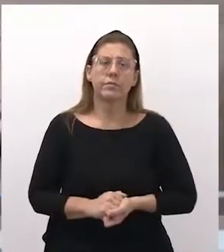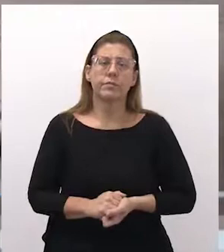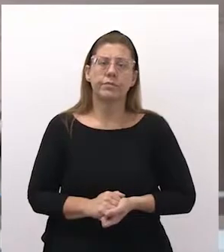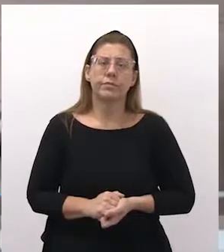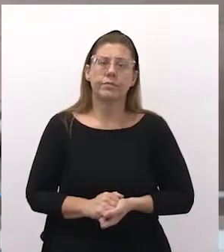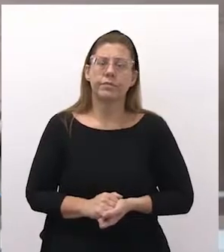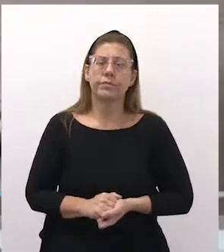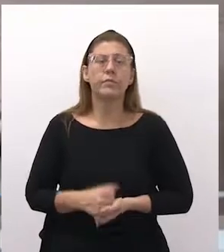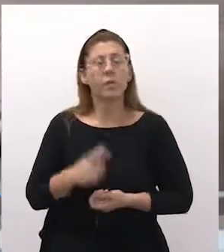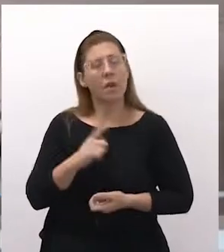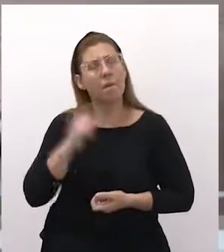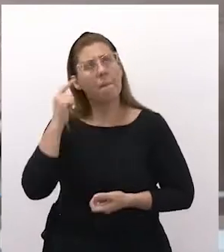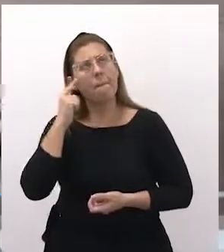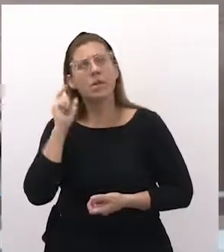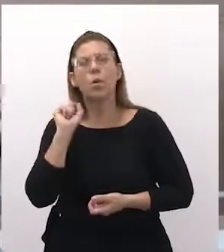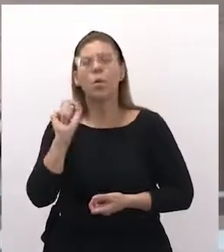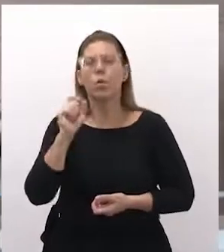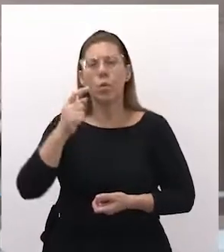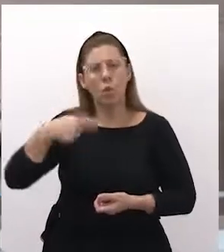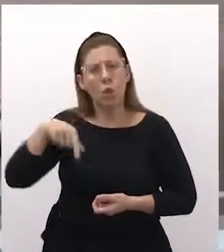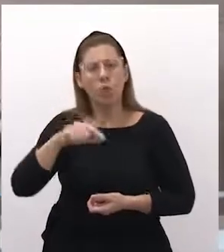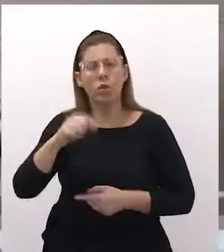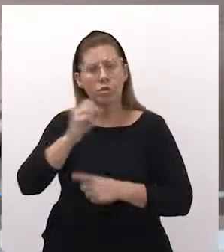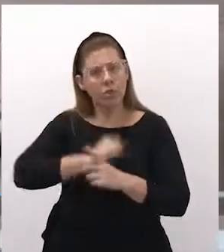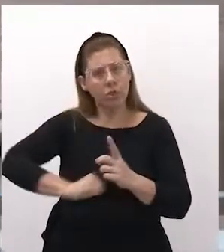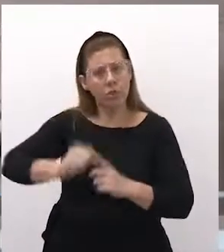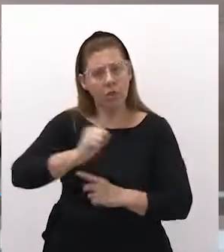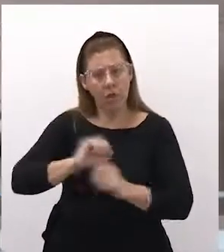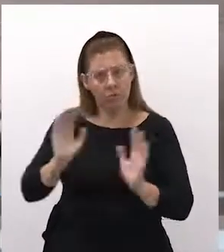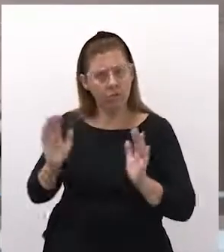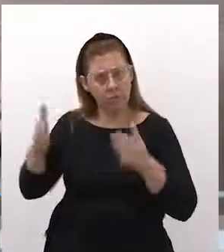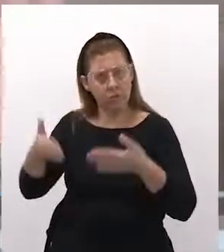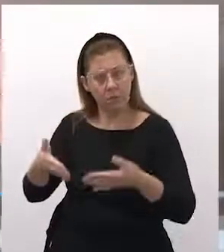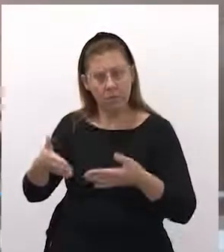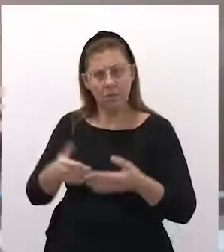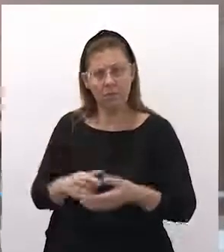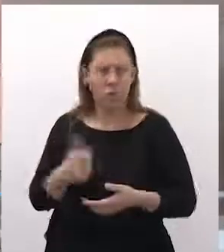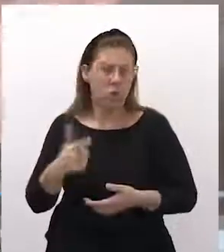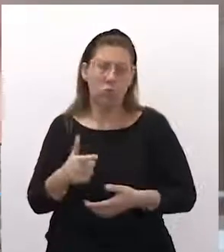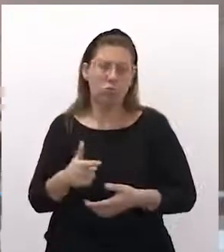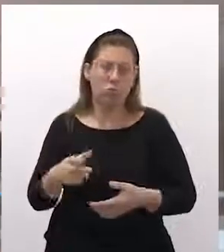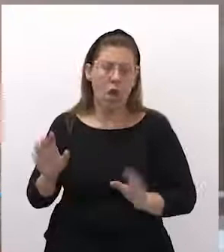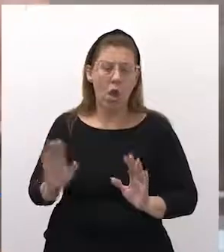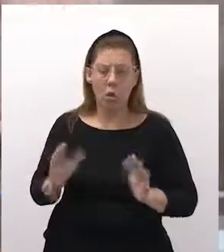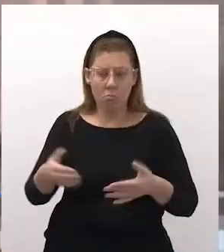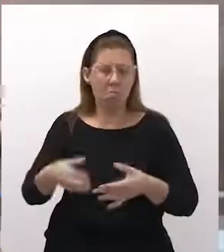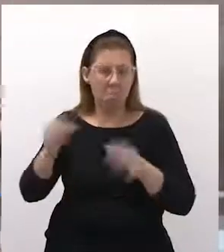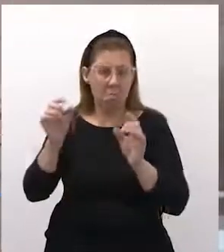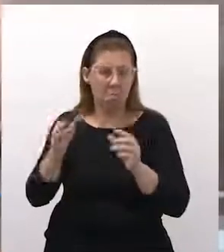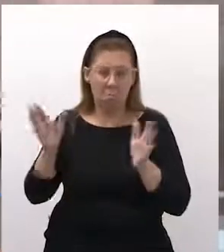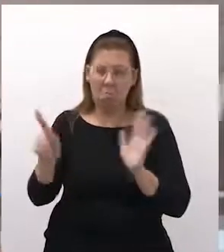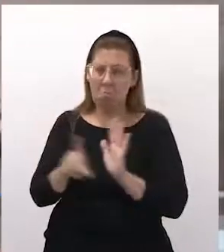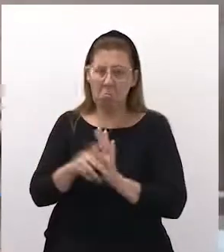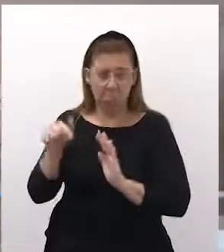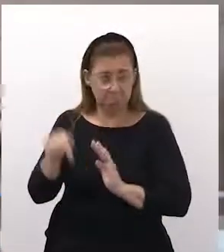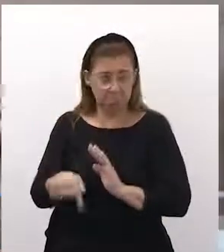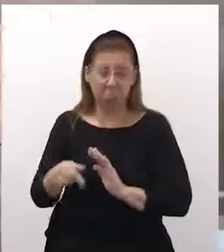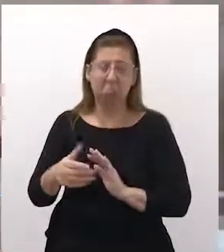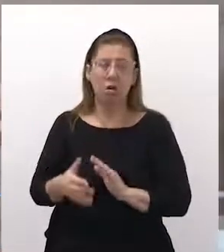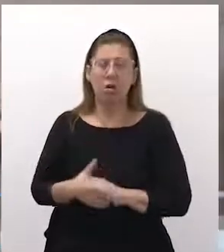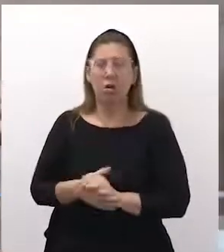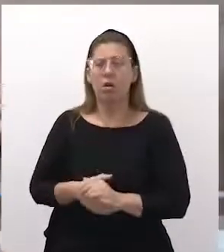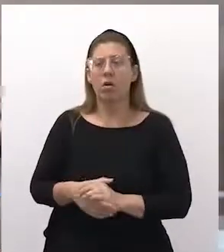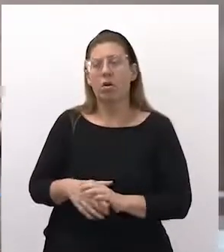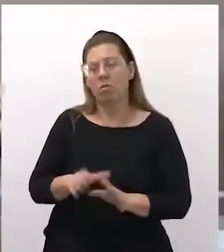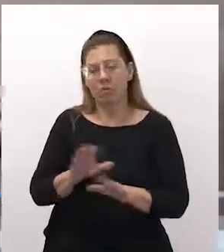e a gente tem que pensar o que a nossa sociedade específica, né, já que não tem algo que seja universal, que diga que sempre está